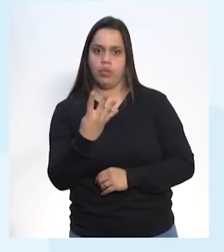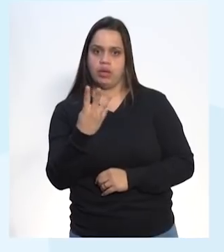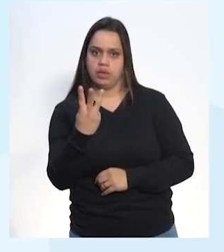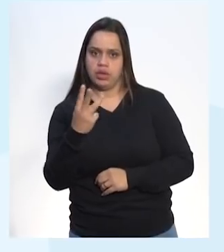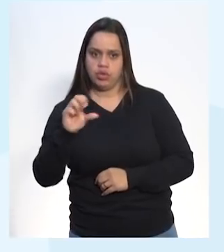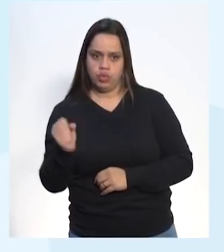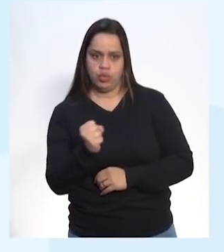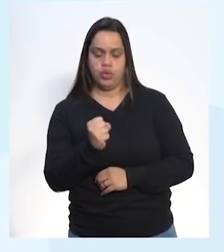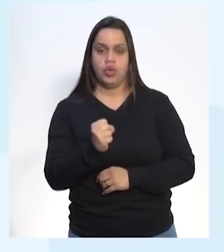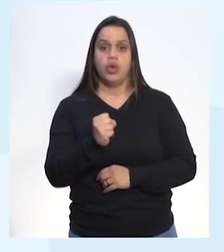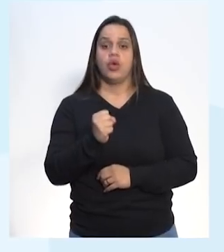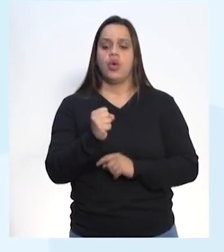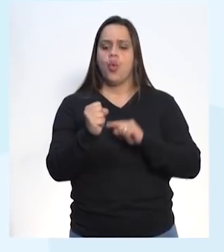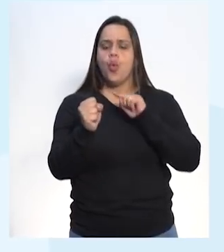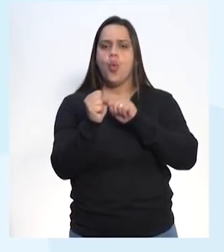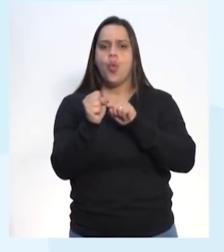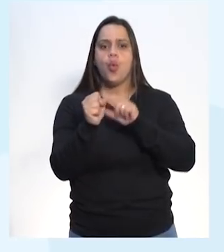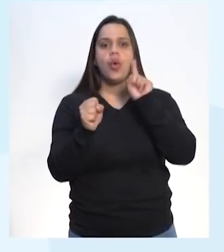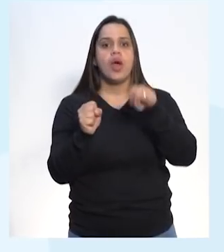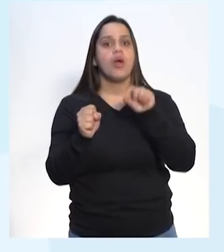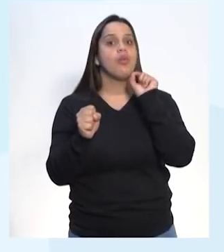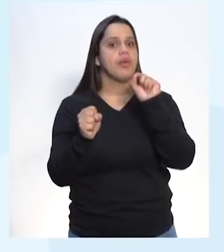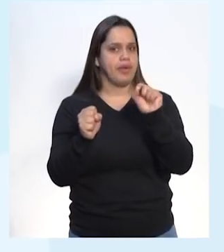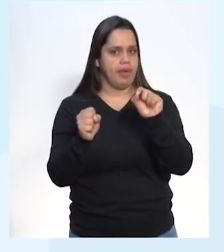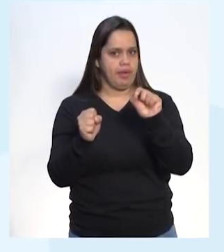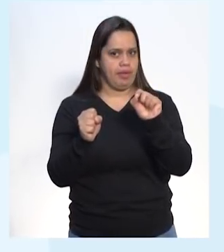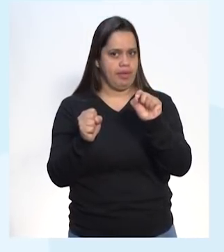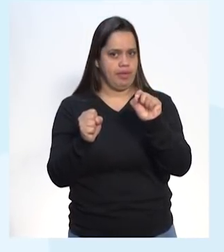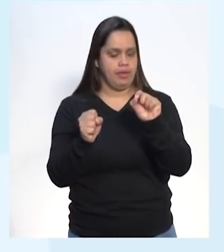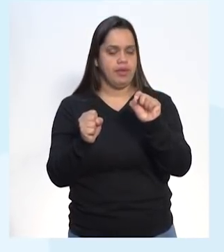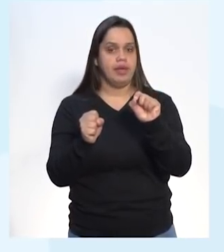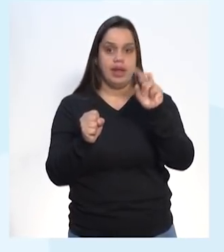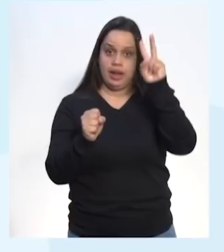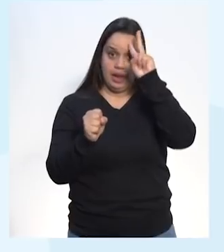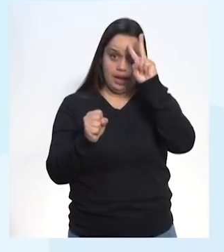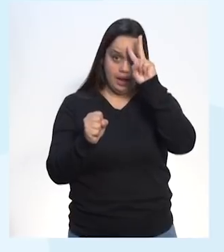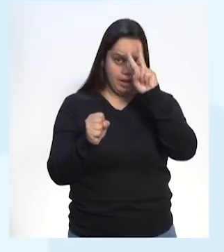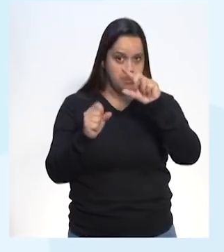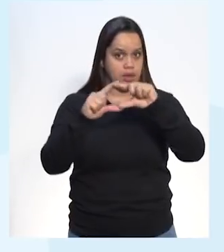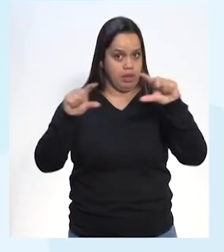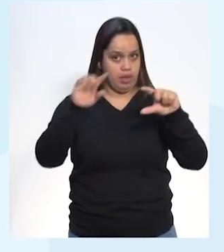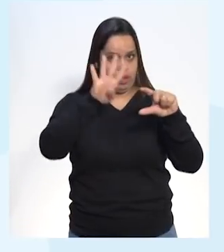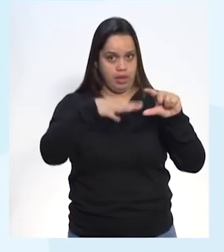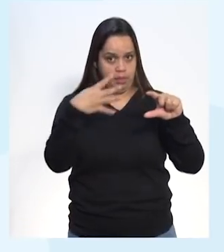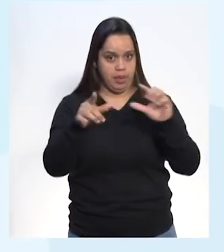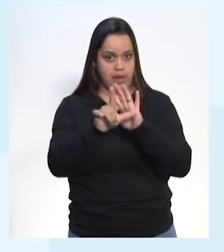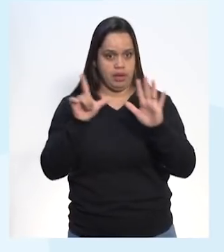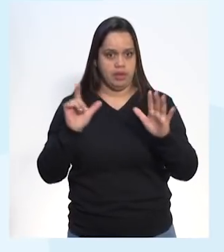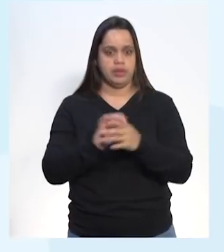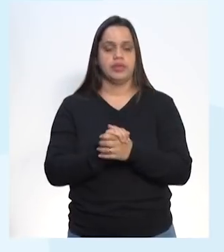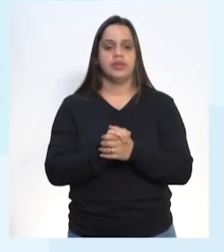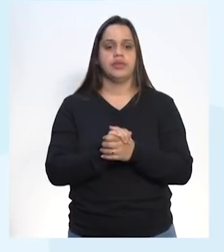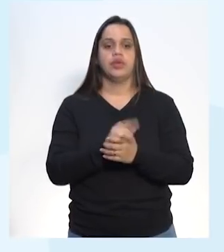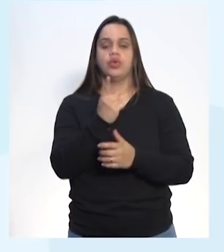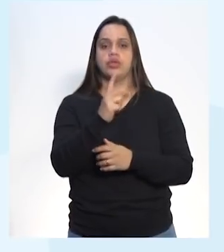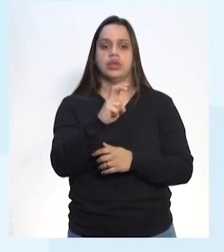16.438. Eu quero saber o que o 8 representa. Lembrando da tabela anterior, né? Os